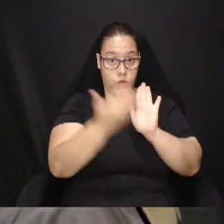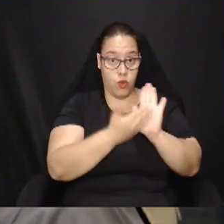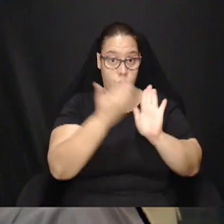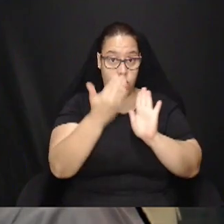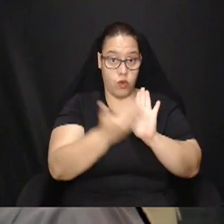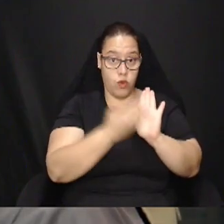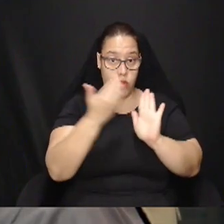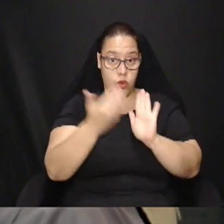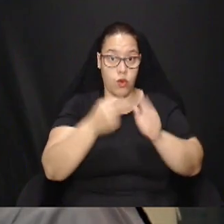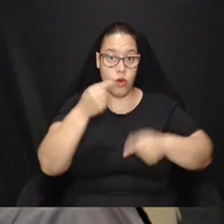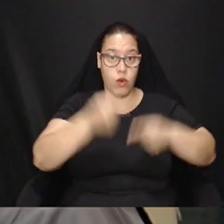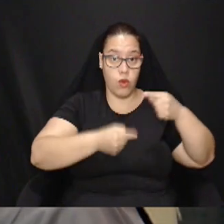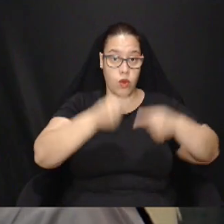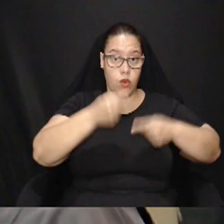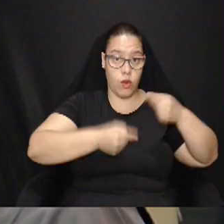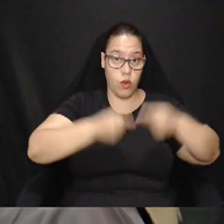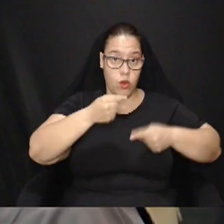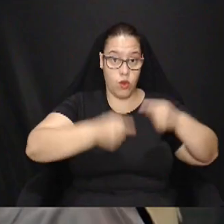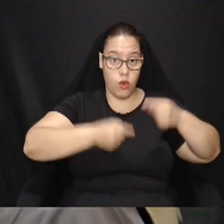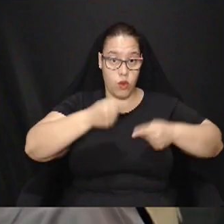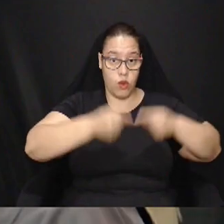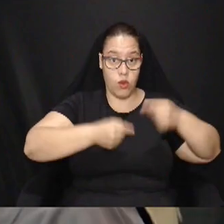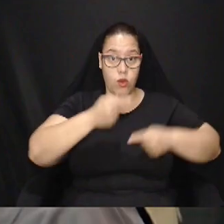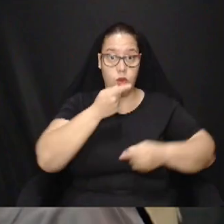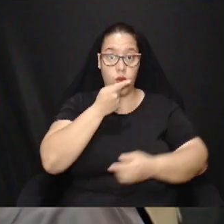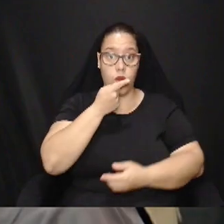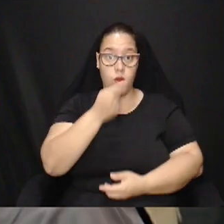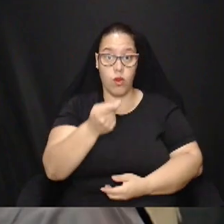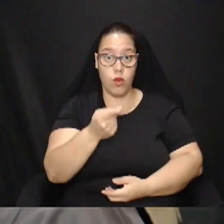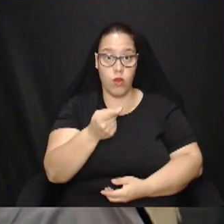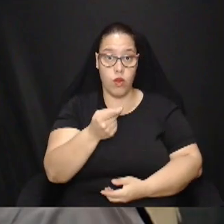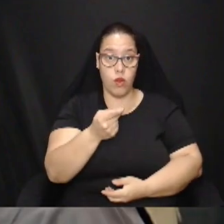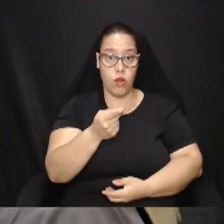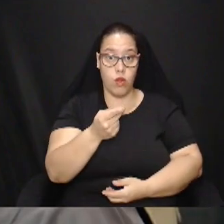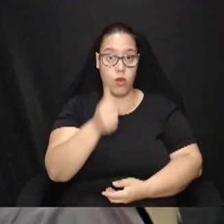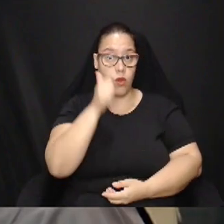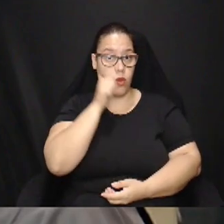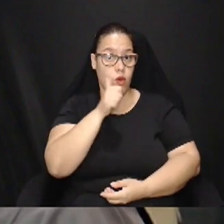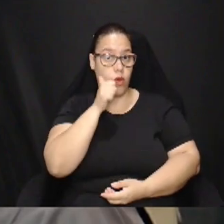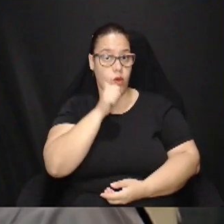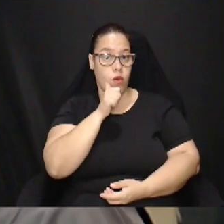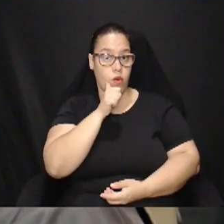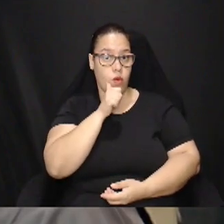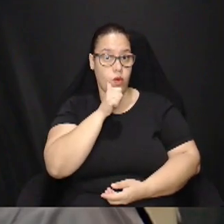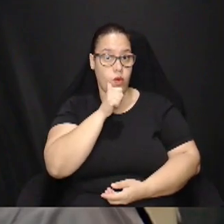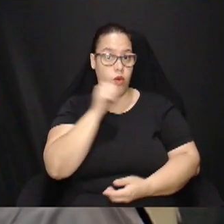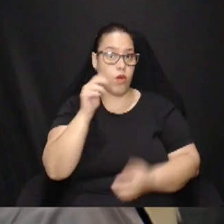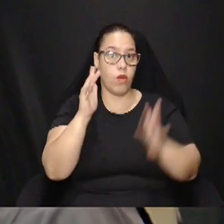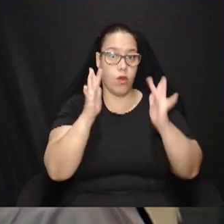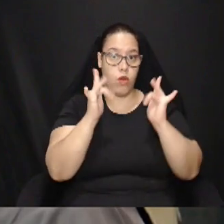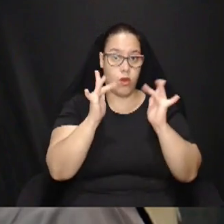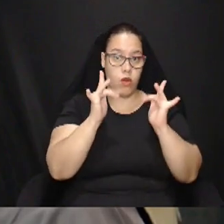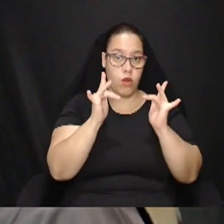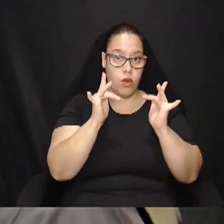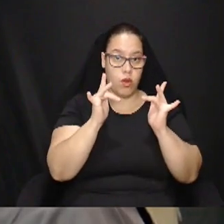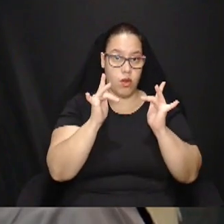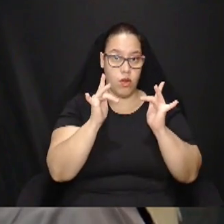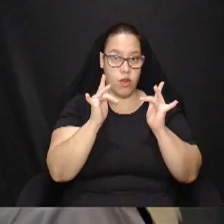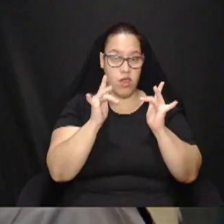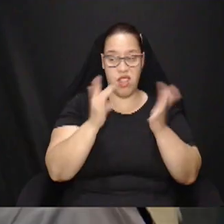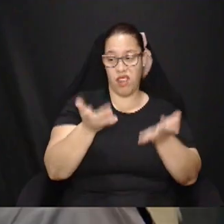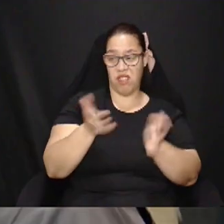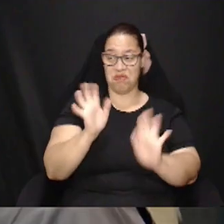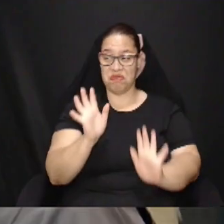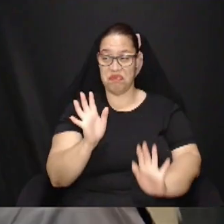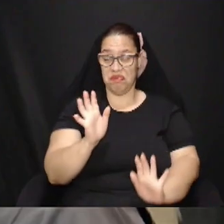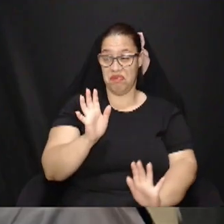muito grande que diziam que uma mulher com um namorado era cringe, né? Então, todo esse